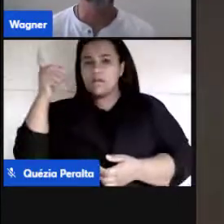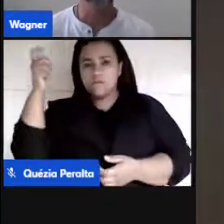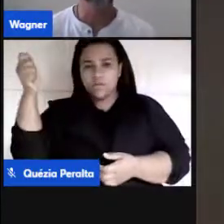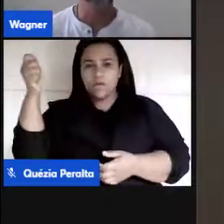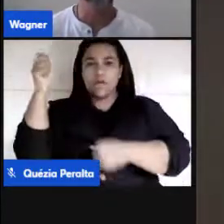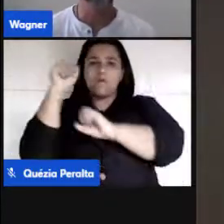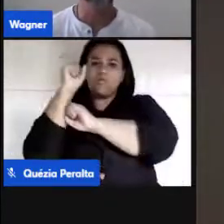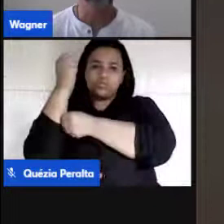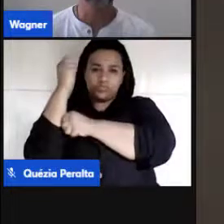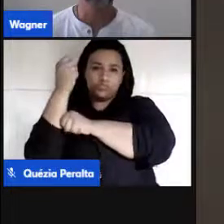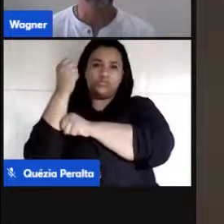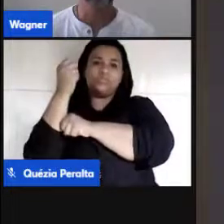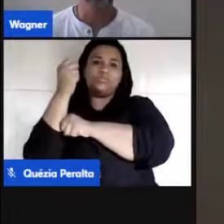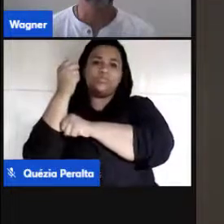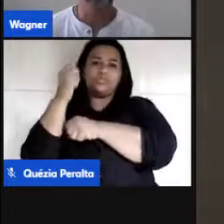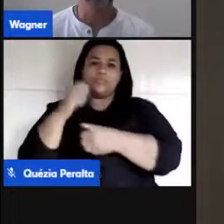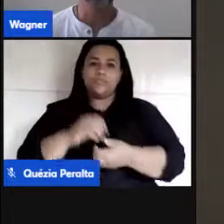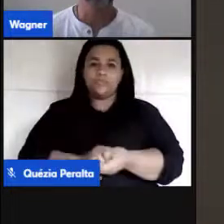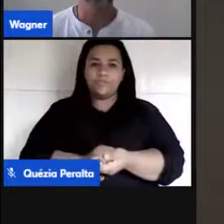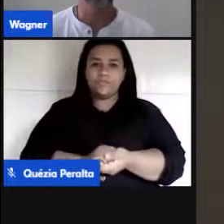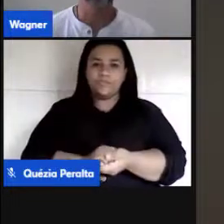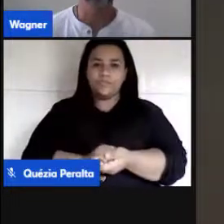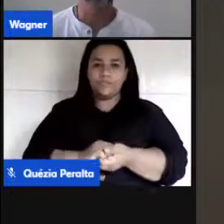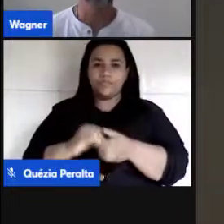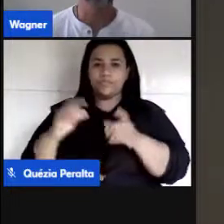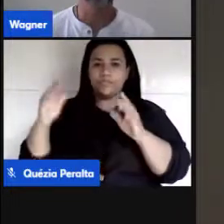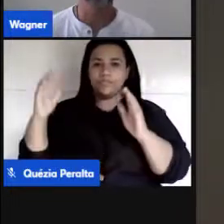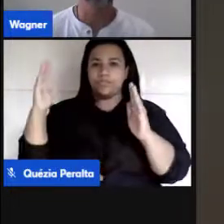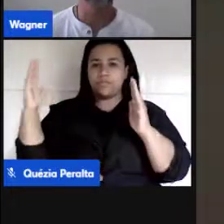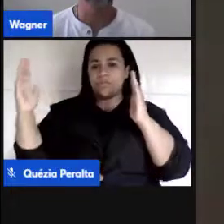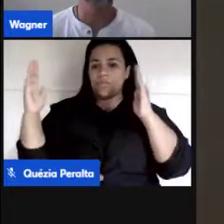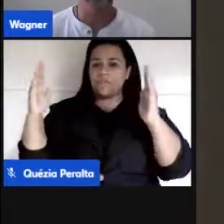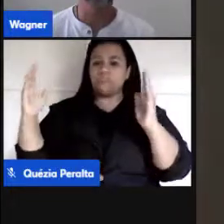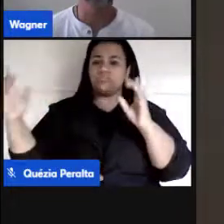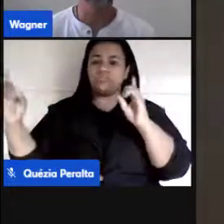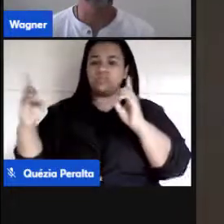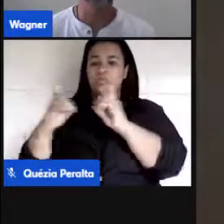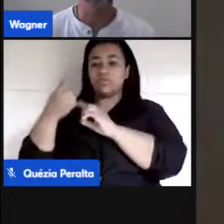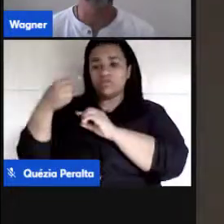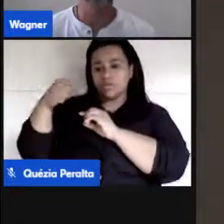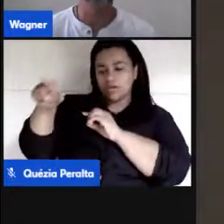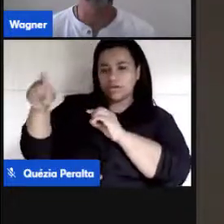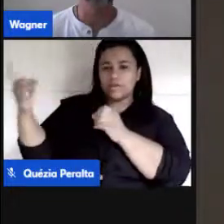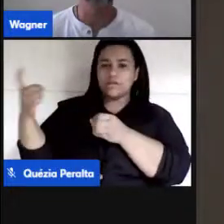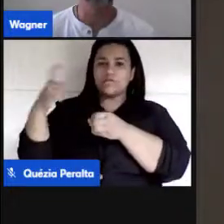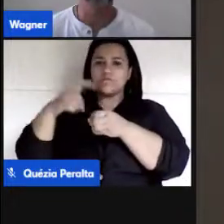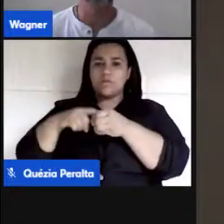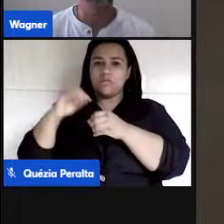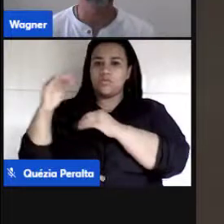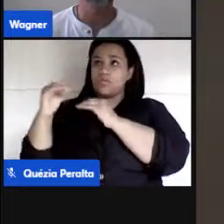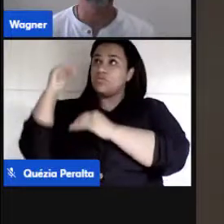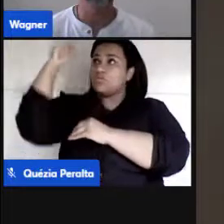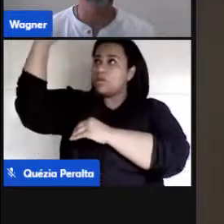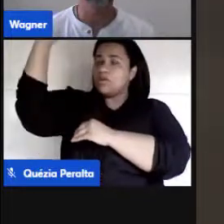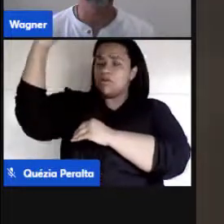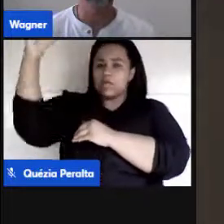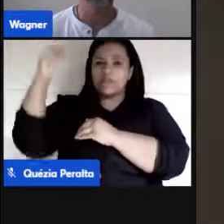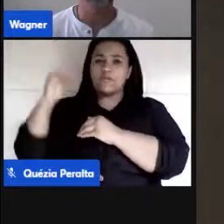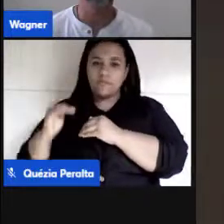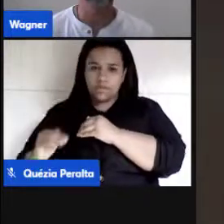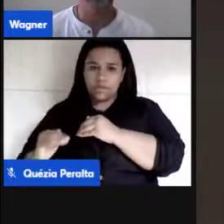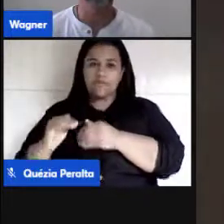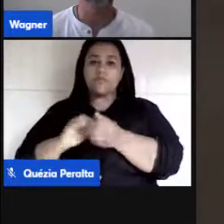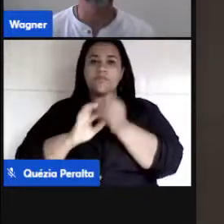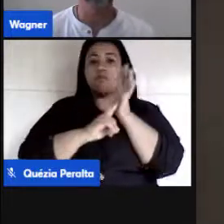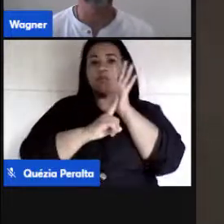onde a junção ou a conjunção dos membros inferiores e superiores vão demonstrar para vocês a